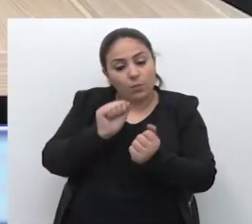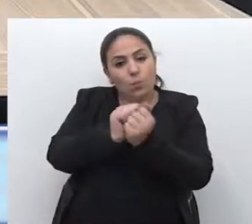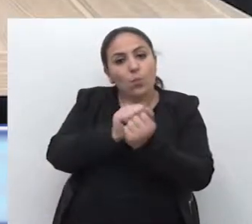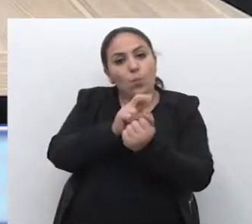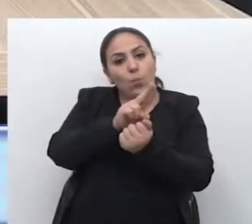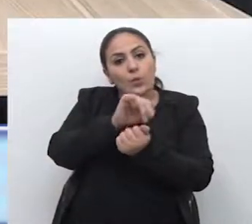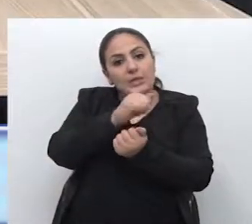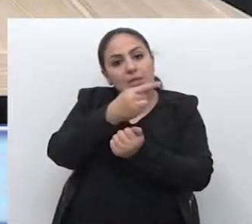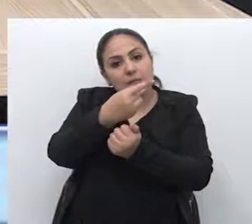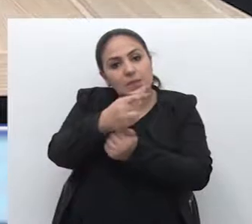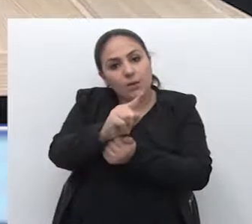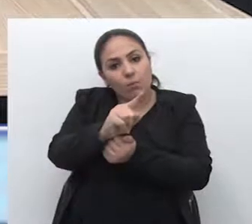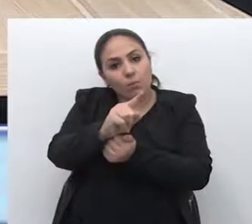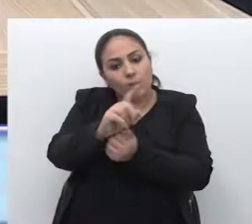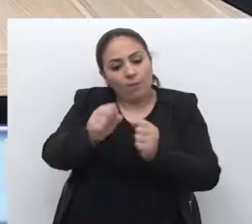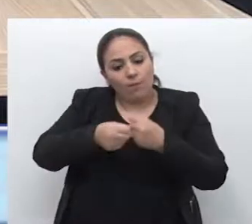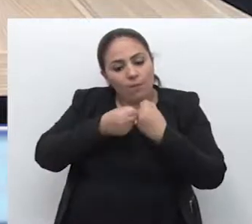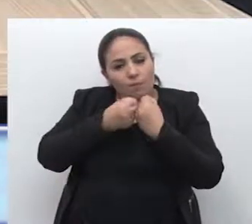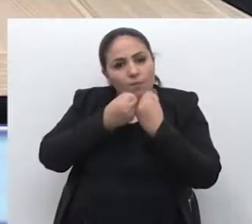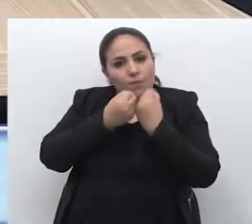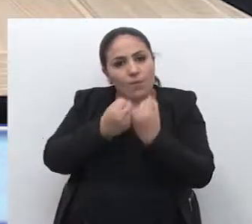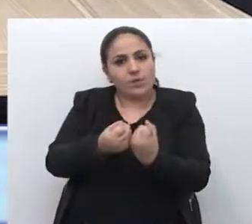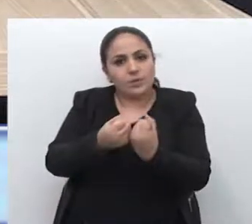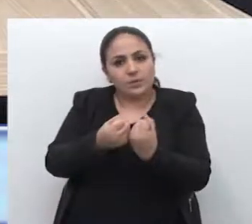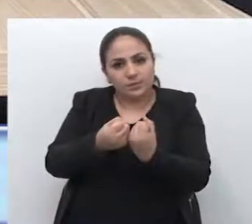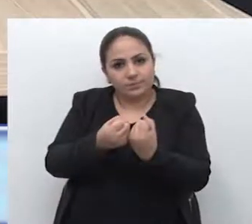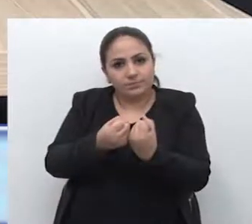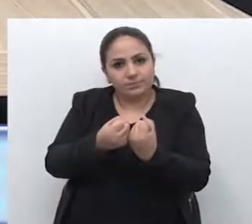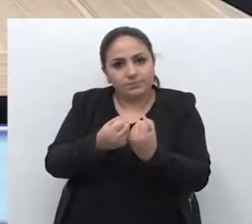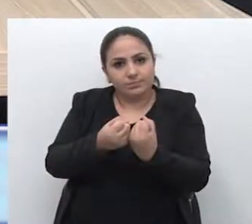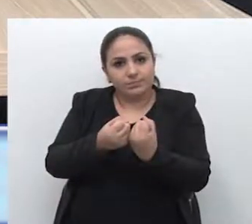união, Patucci. A união, a força.